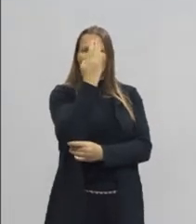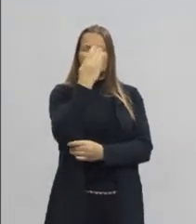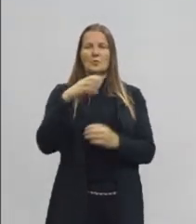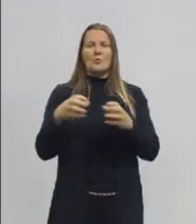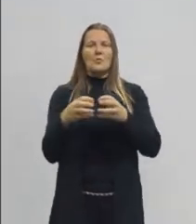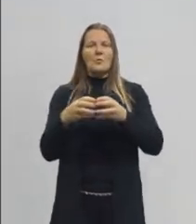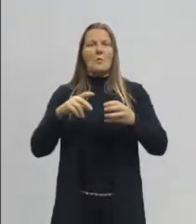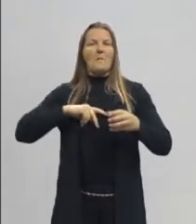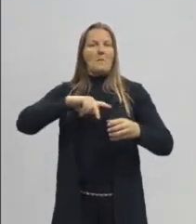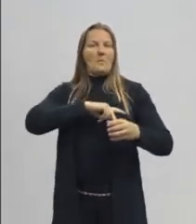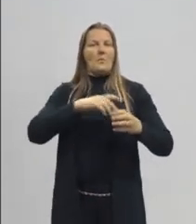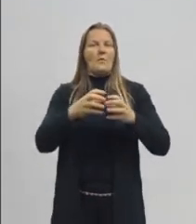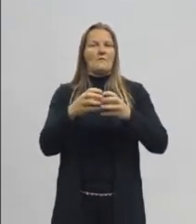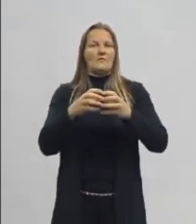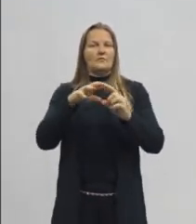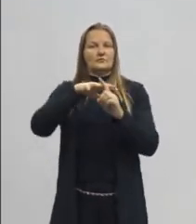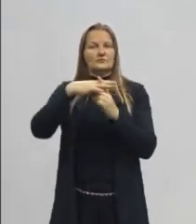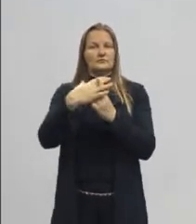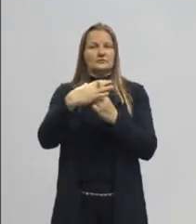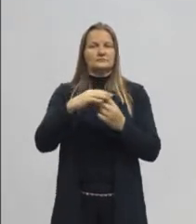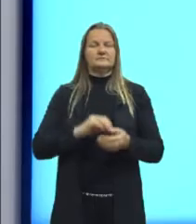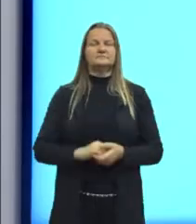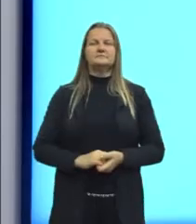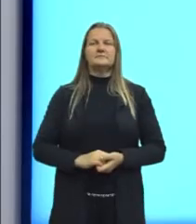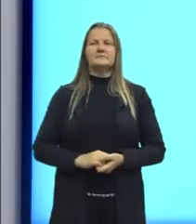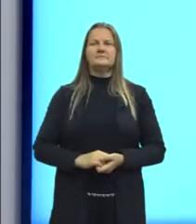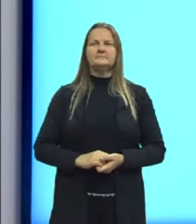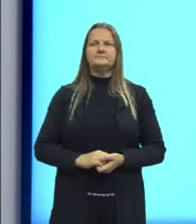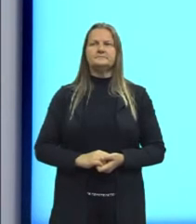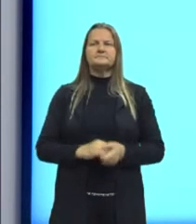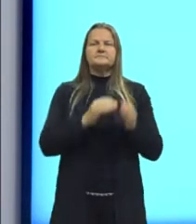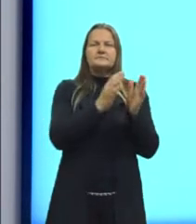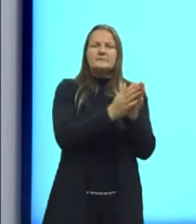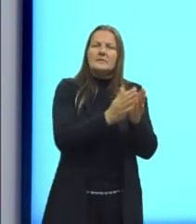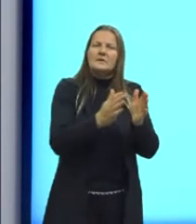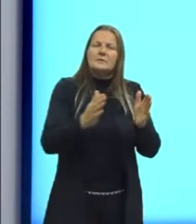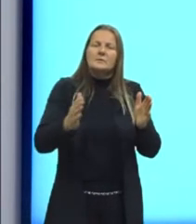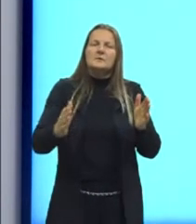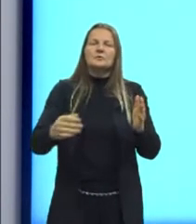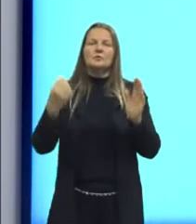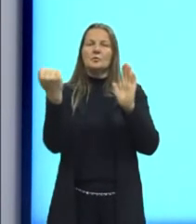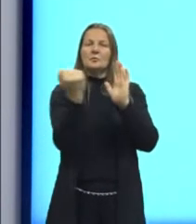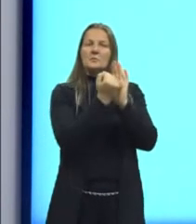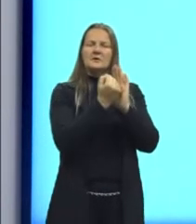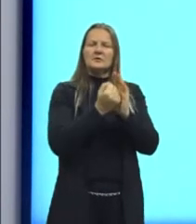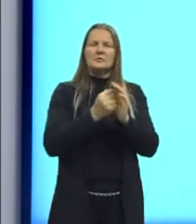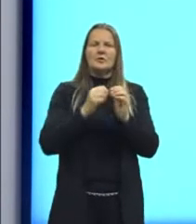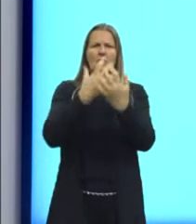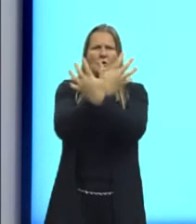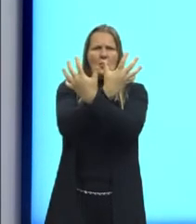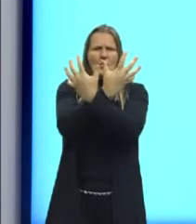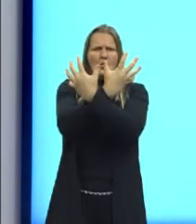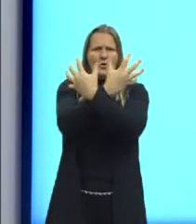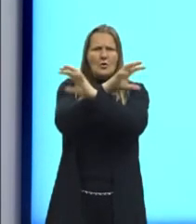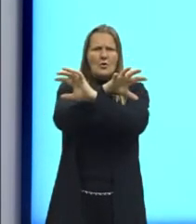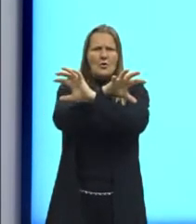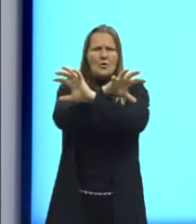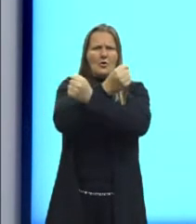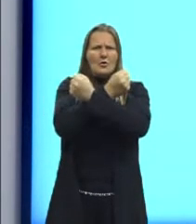propósito do socialismo esse período vai ser marcado por censura tortura